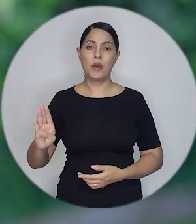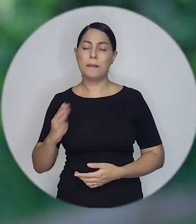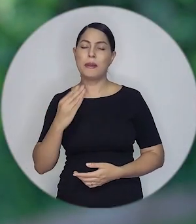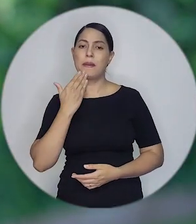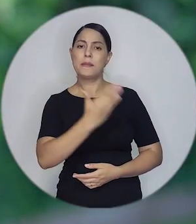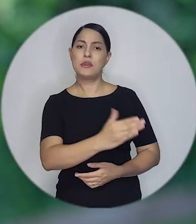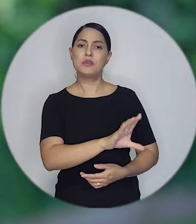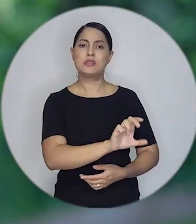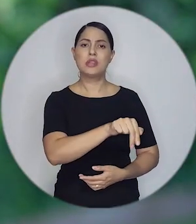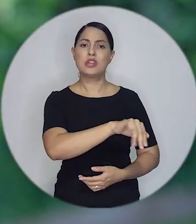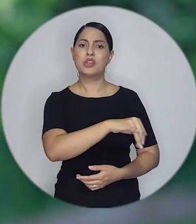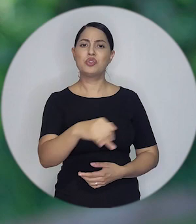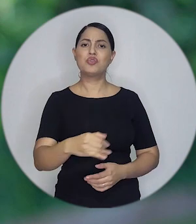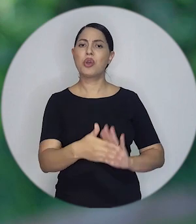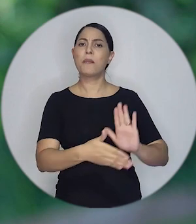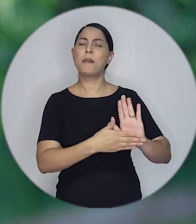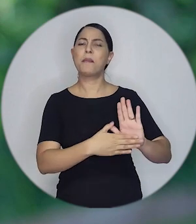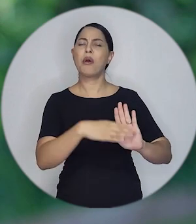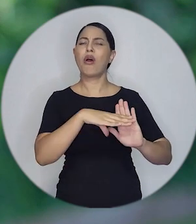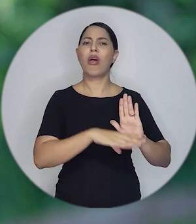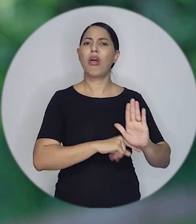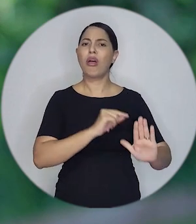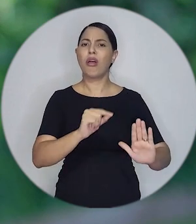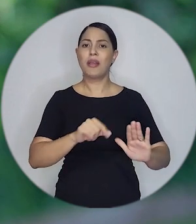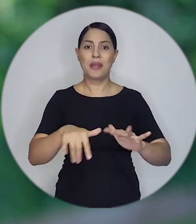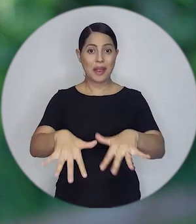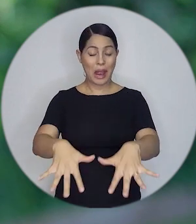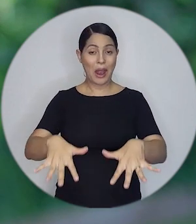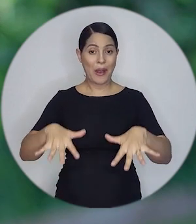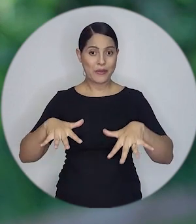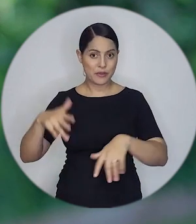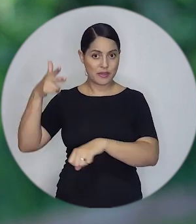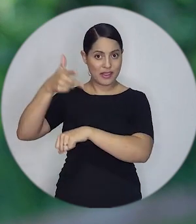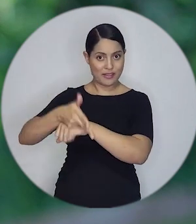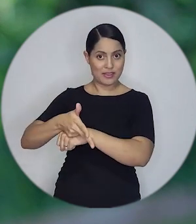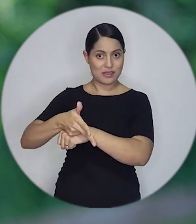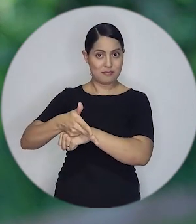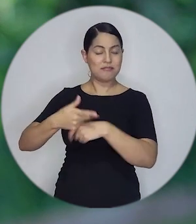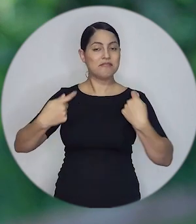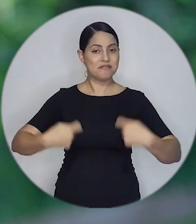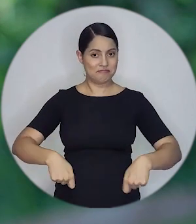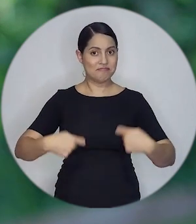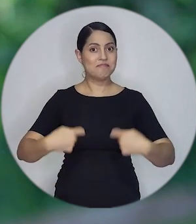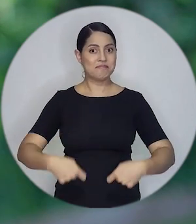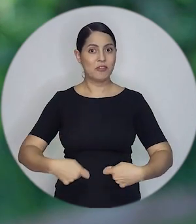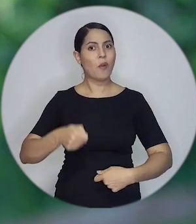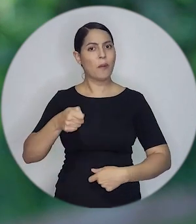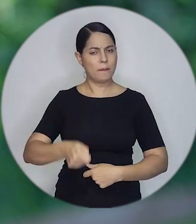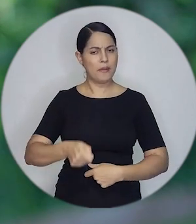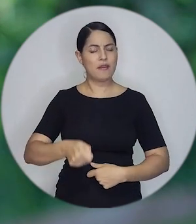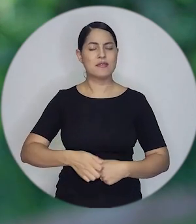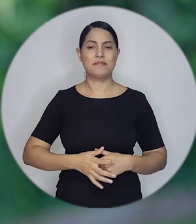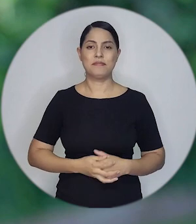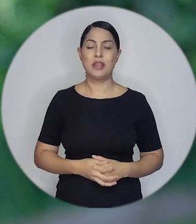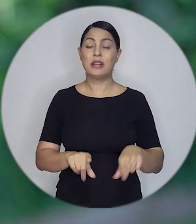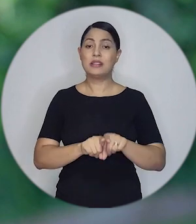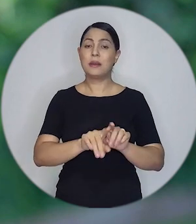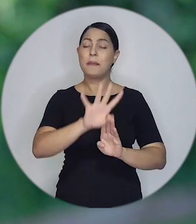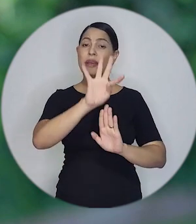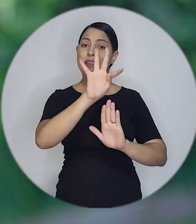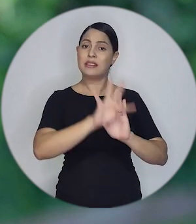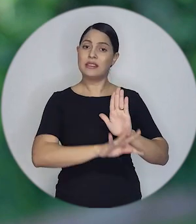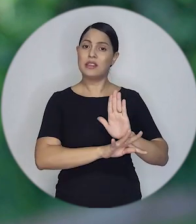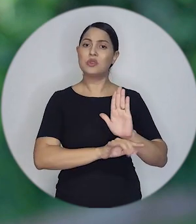encaminhar ao CNJ uma proposta para tornar obrigatória a gravação de audiência e demais atos processuais. O objetivo